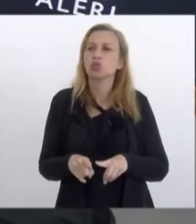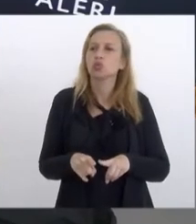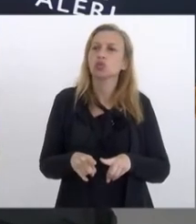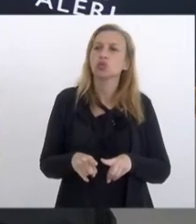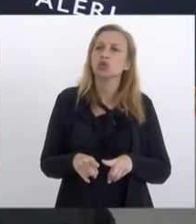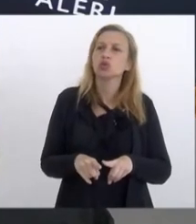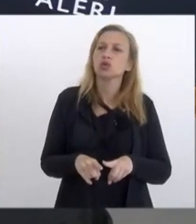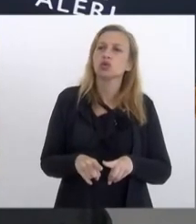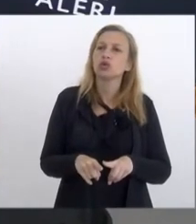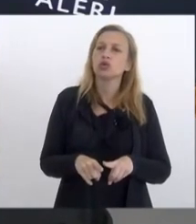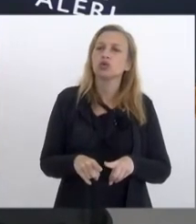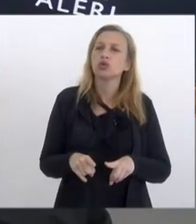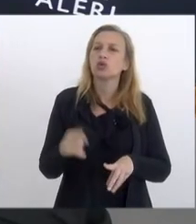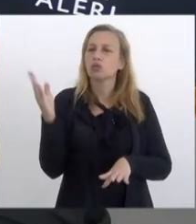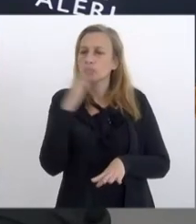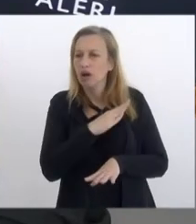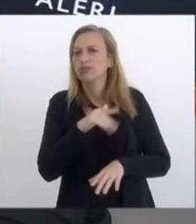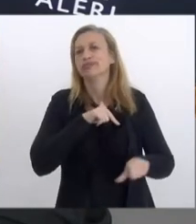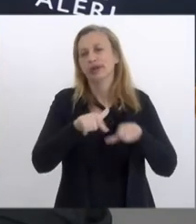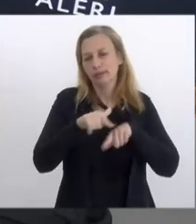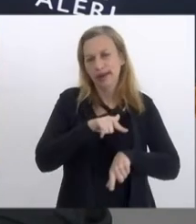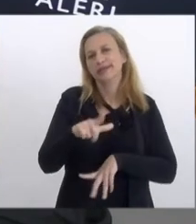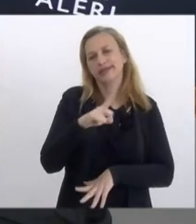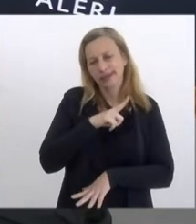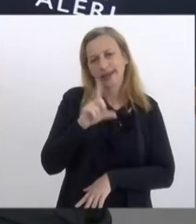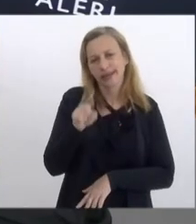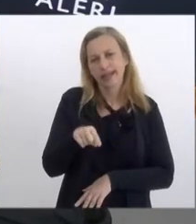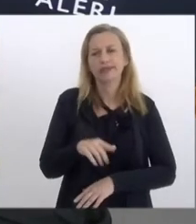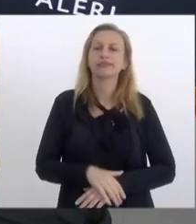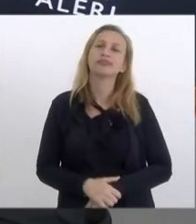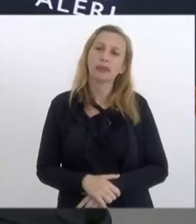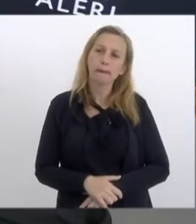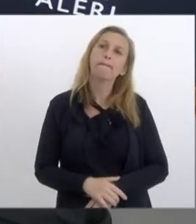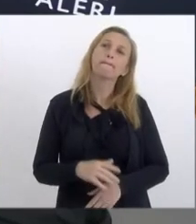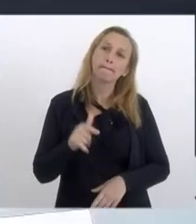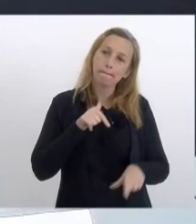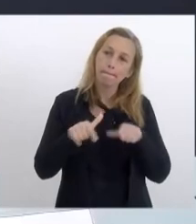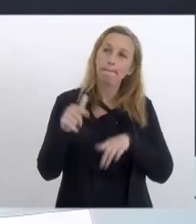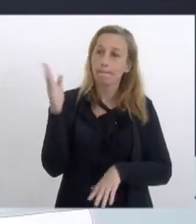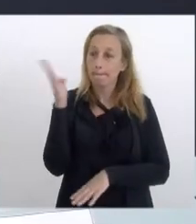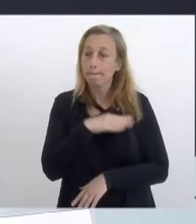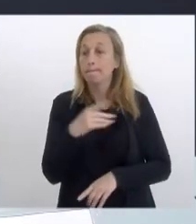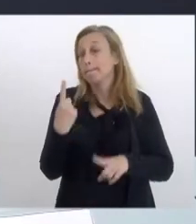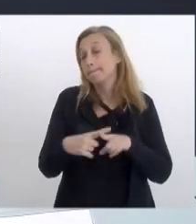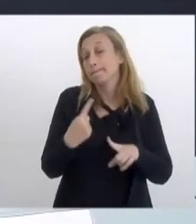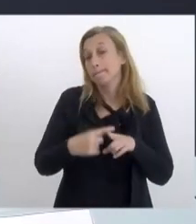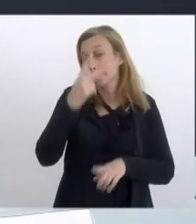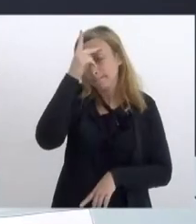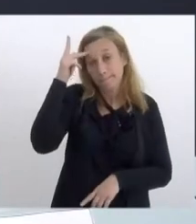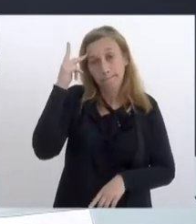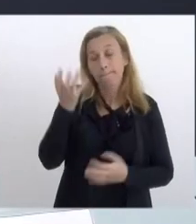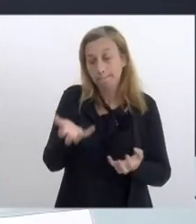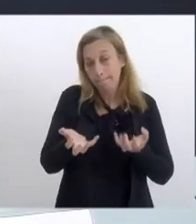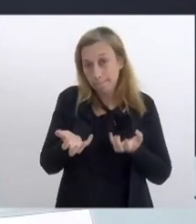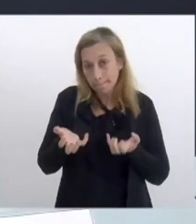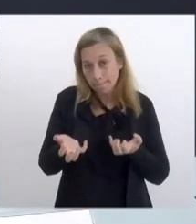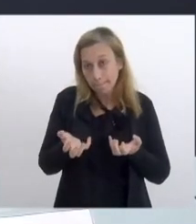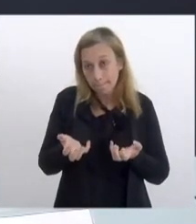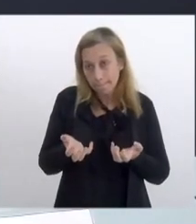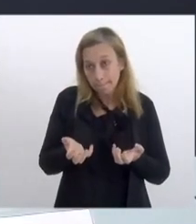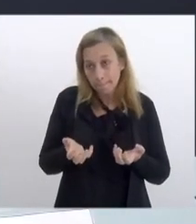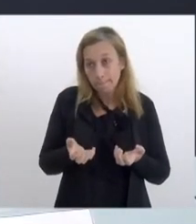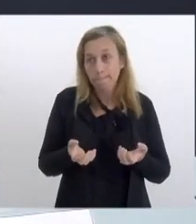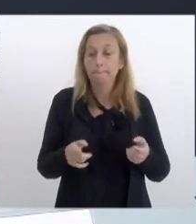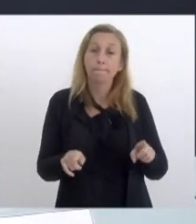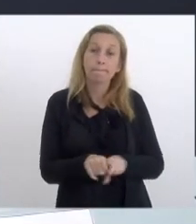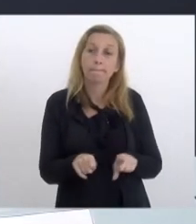maus serviços, né? Existe mau serviço, né? Existe os maus serviços porque a pessoa quer e